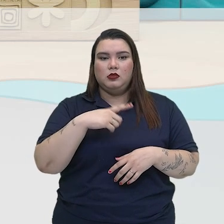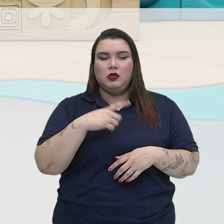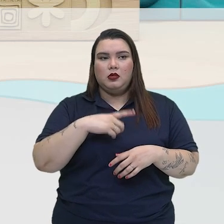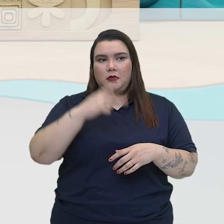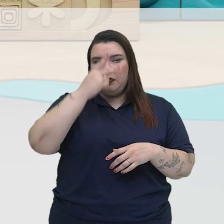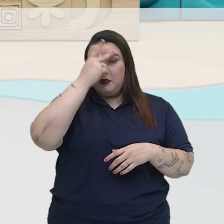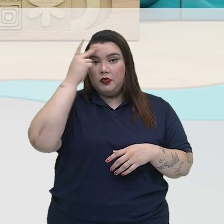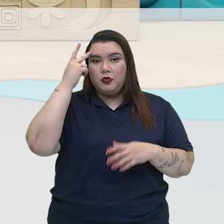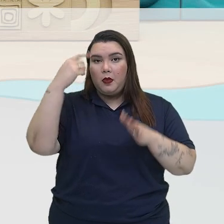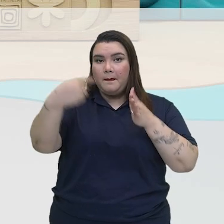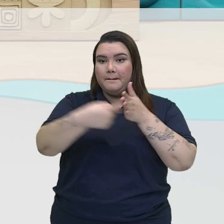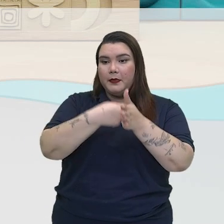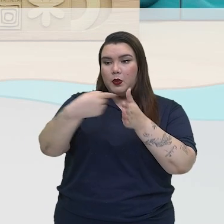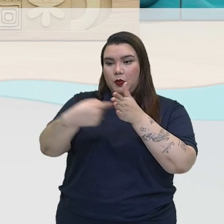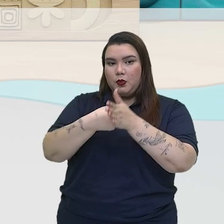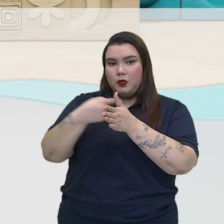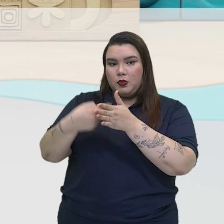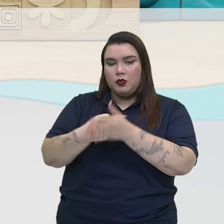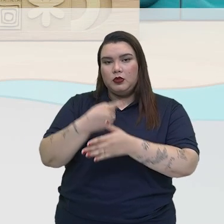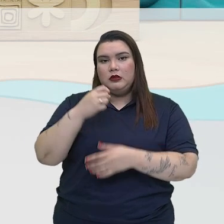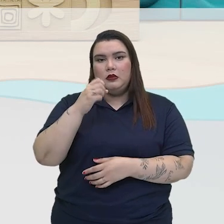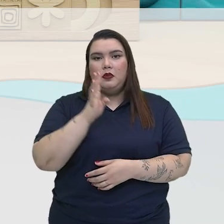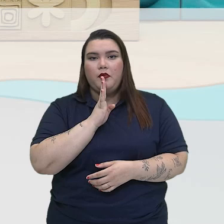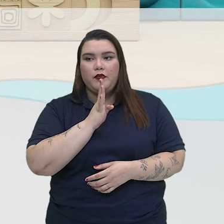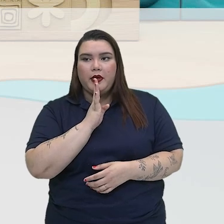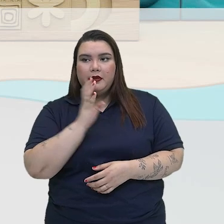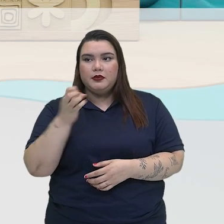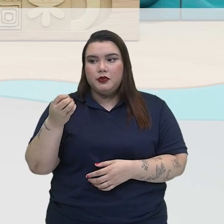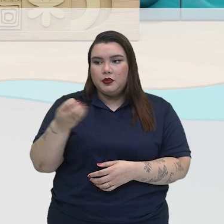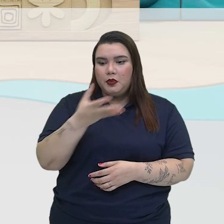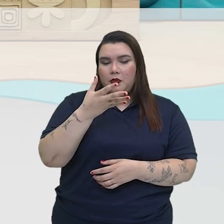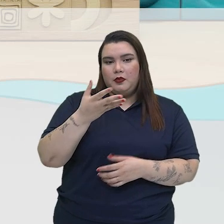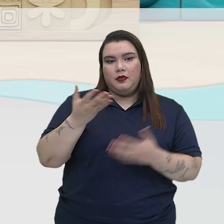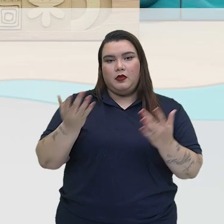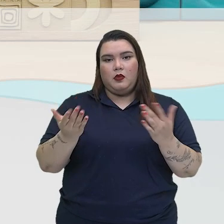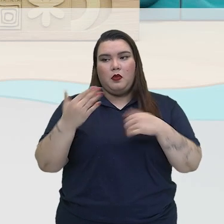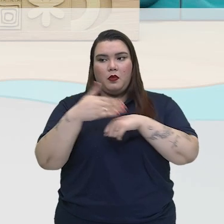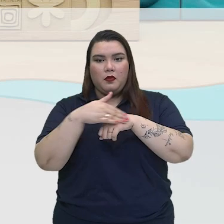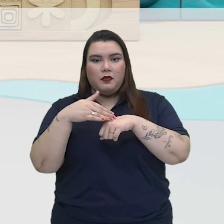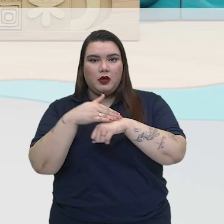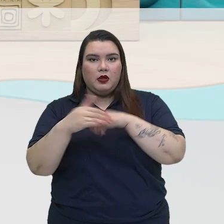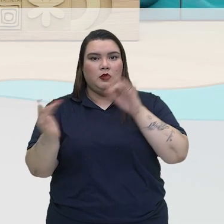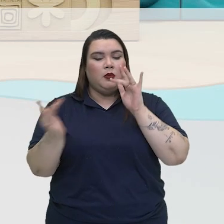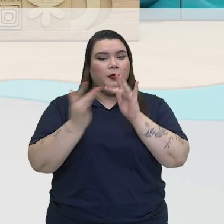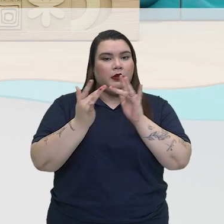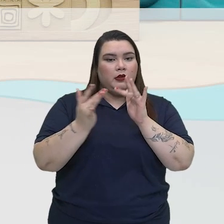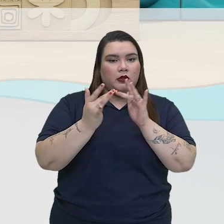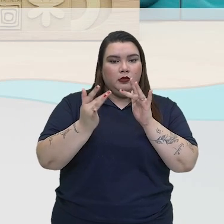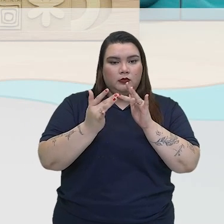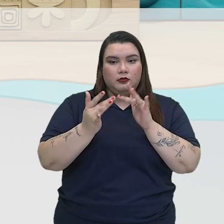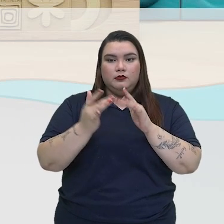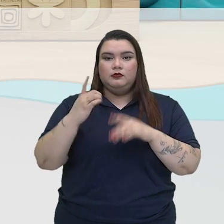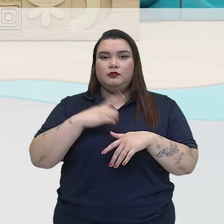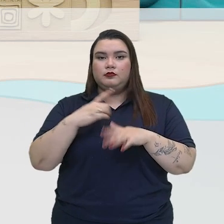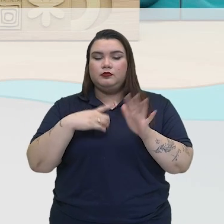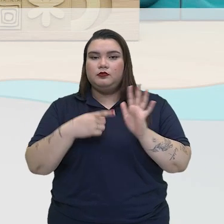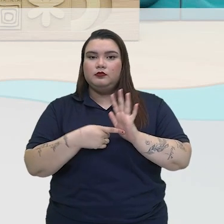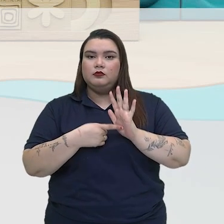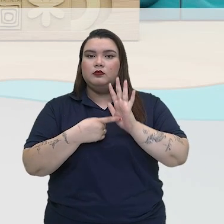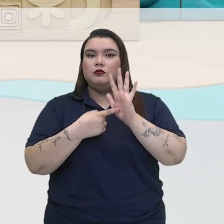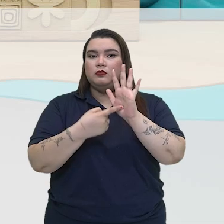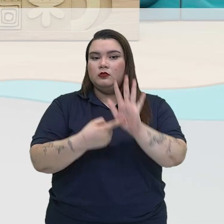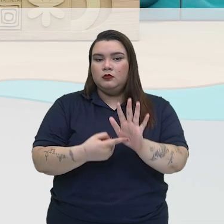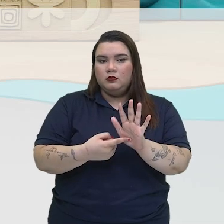às pessoas quando nós a conhecemos, nas primeiras conversas, quando nós estamos nos